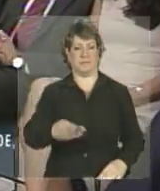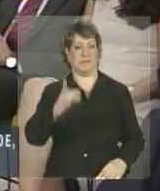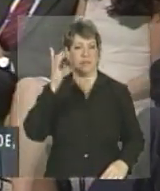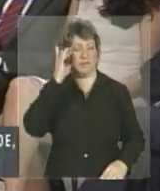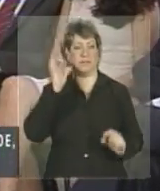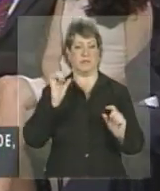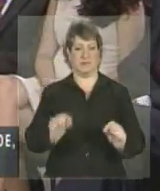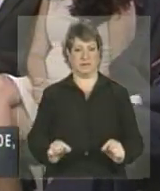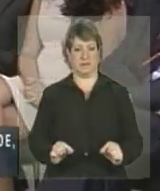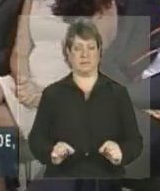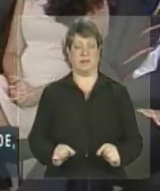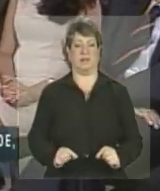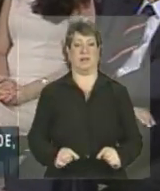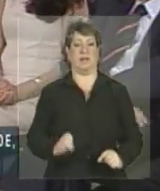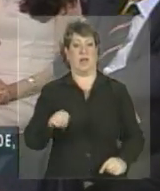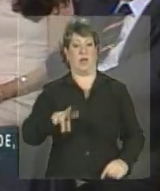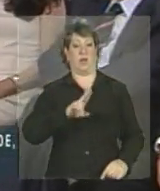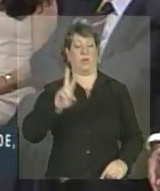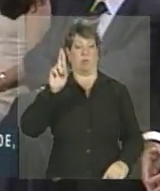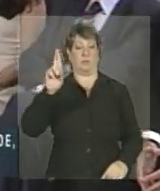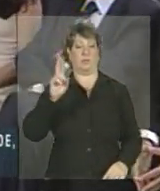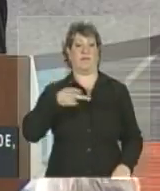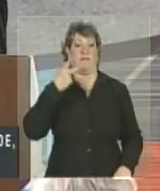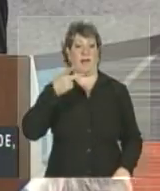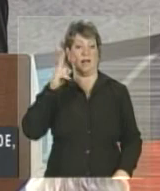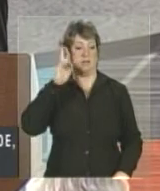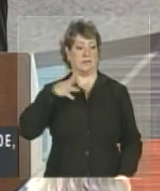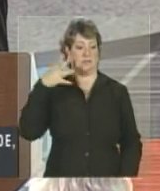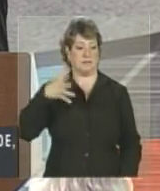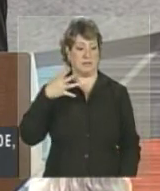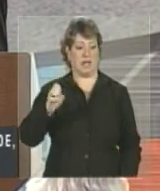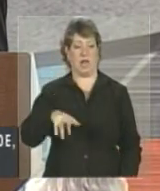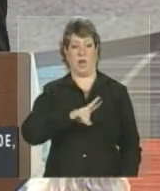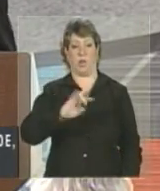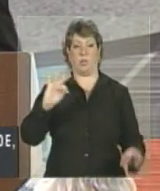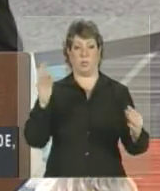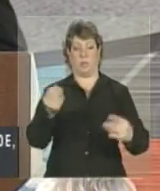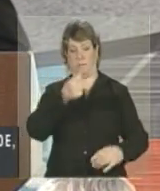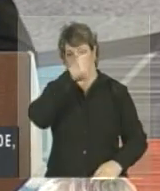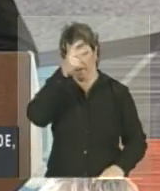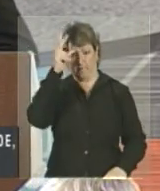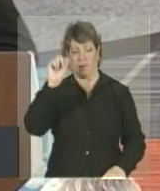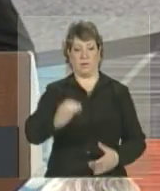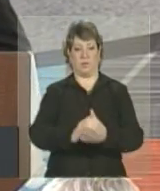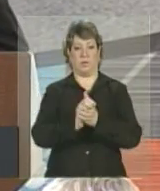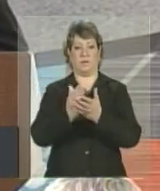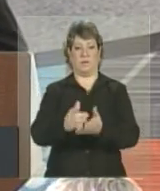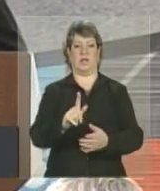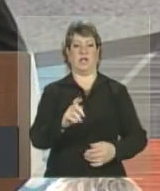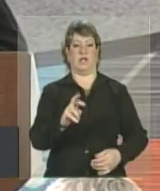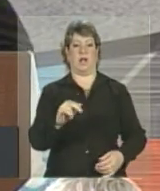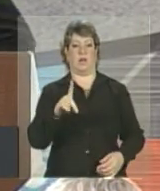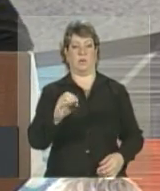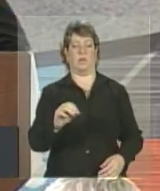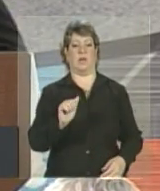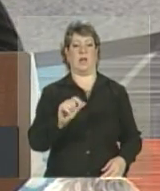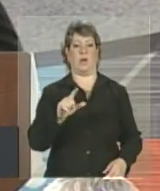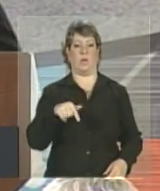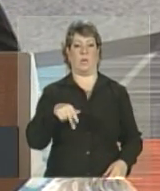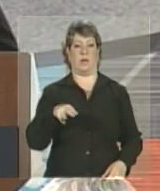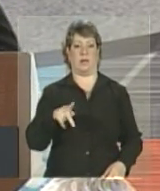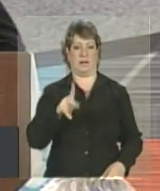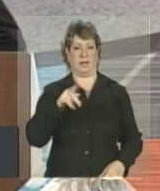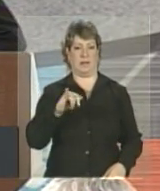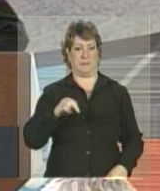falar em nome dos prefeitos, cumprimentar o governador Geraldo Alckmin, em nome de quem cumprimento todos os governadores